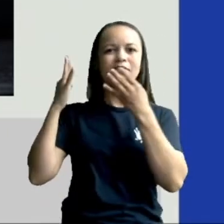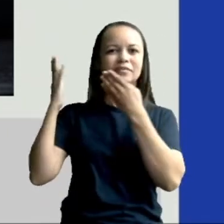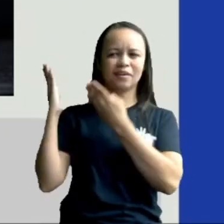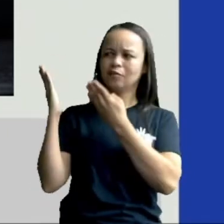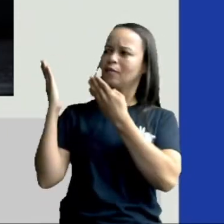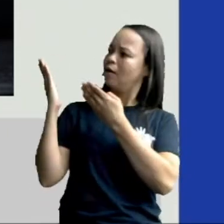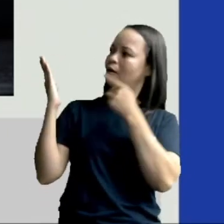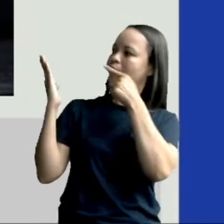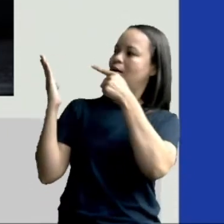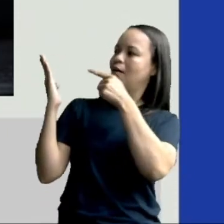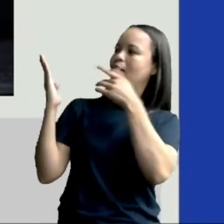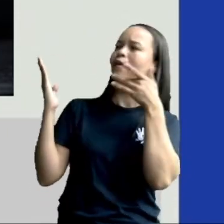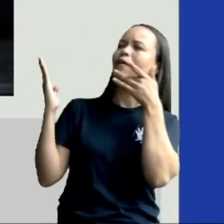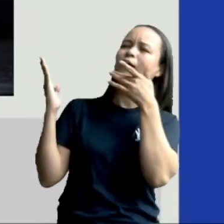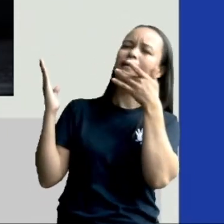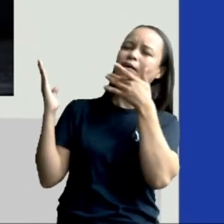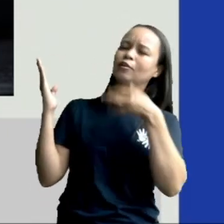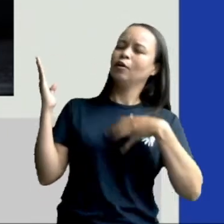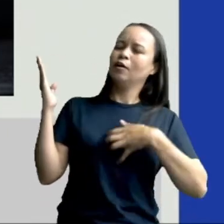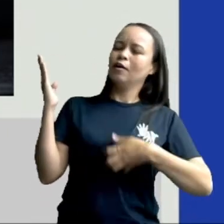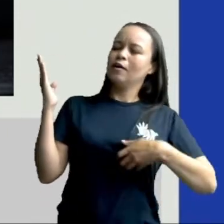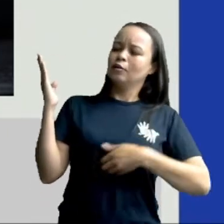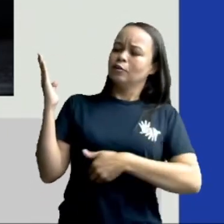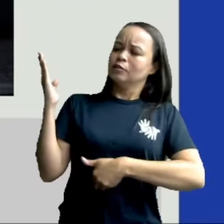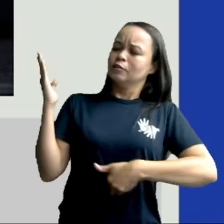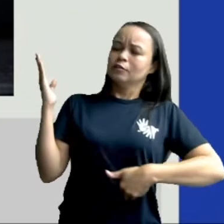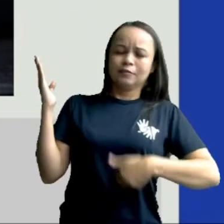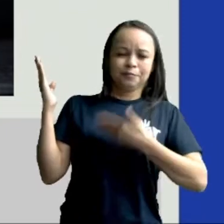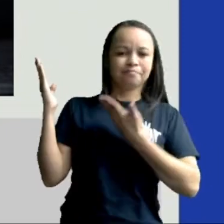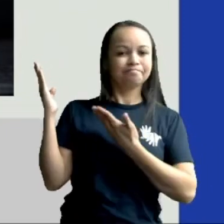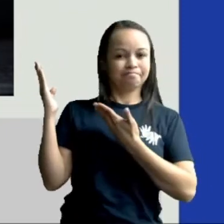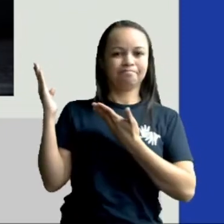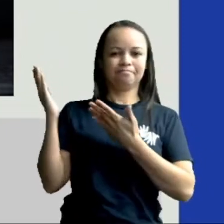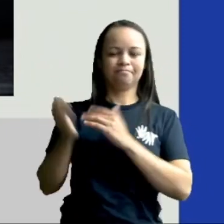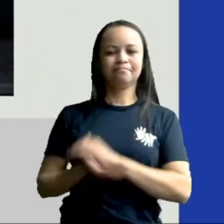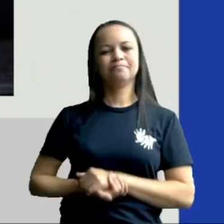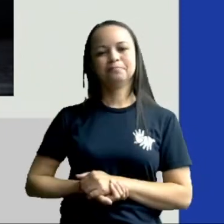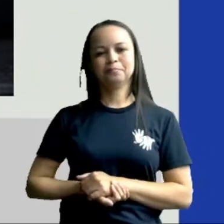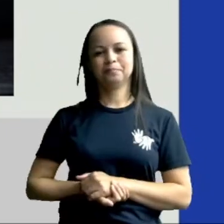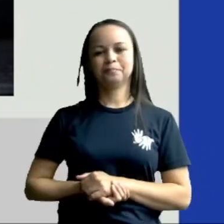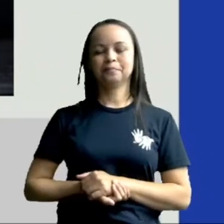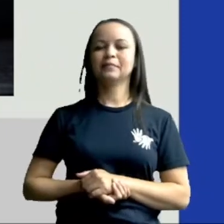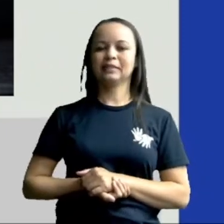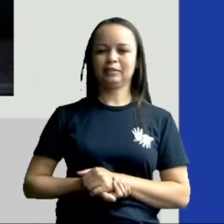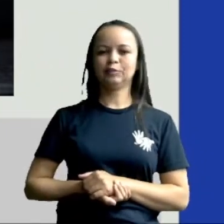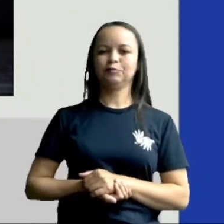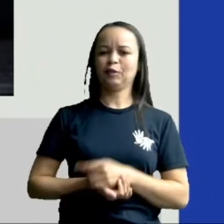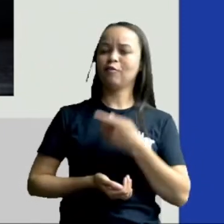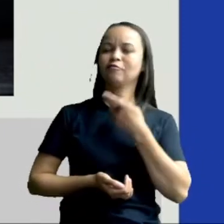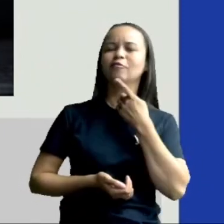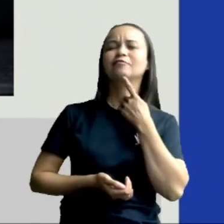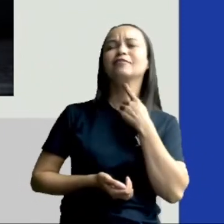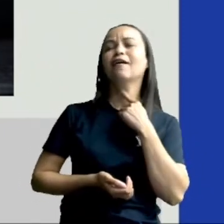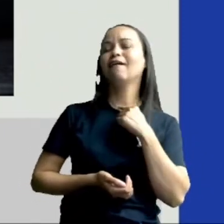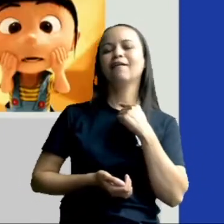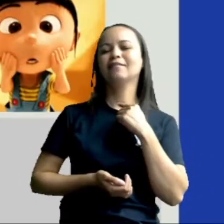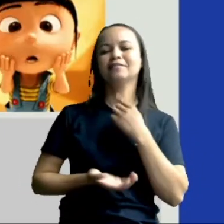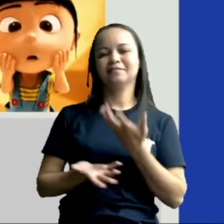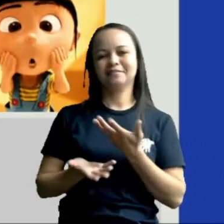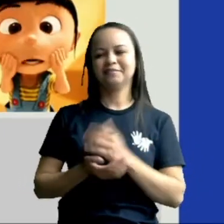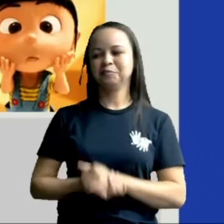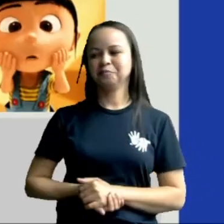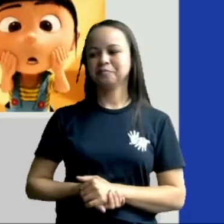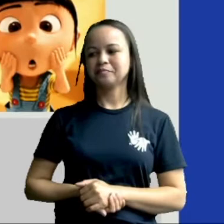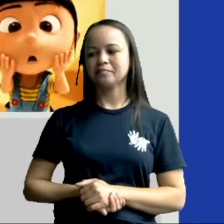assim, aguçou o seu estômago lá para querer comer uma coisa bem gostosa como essa? Aguçou, não foi?